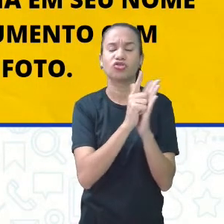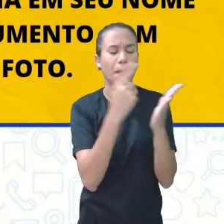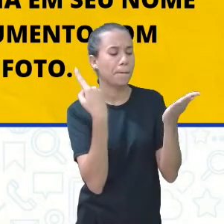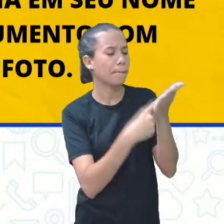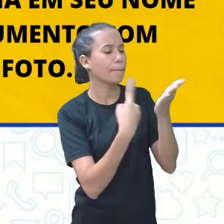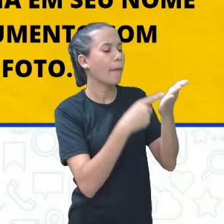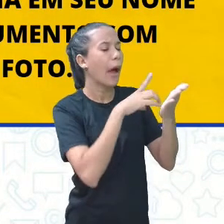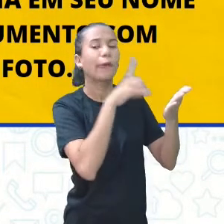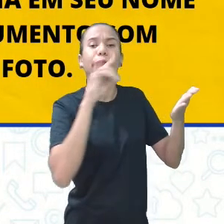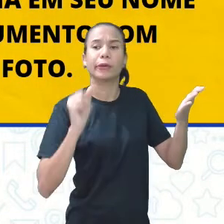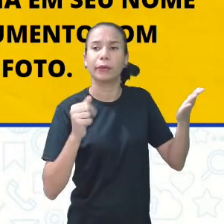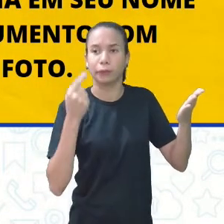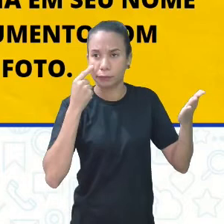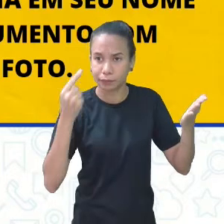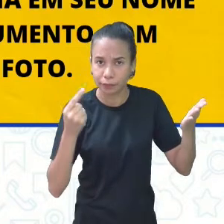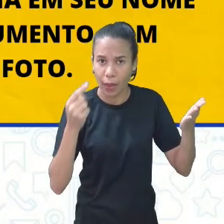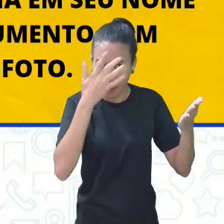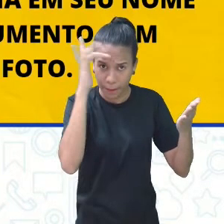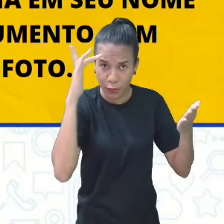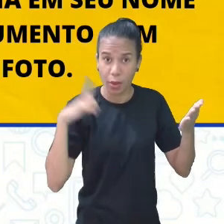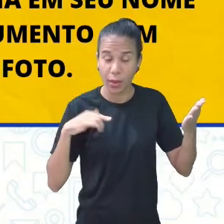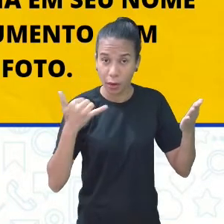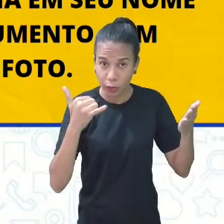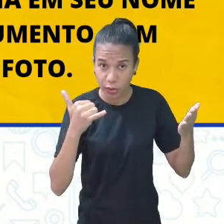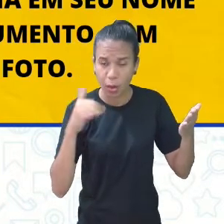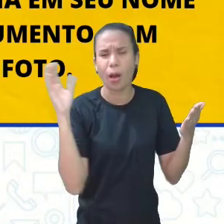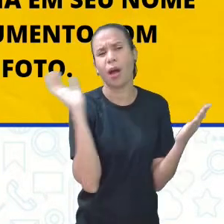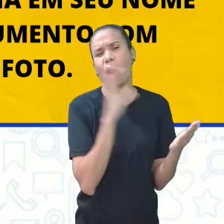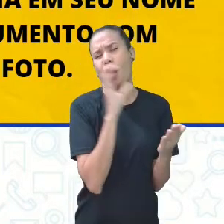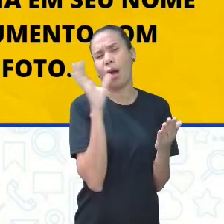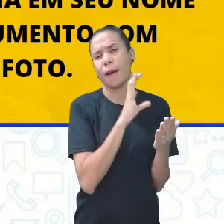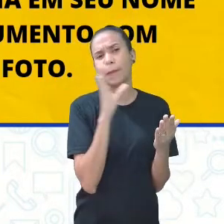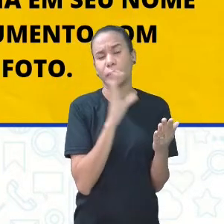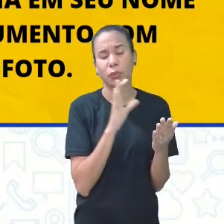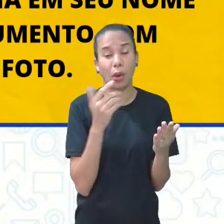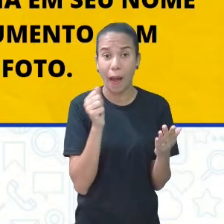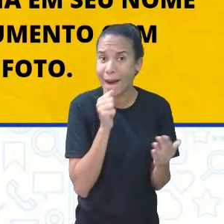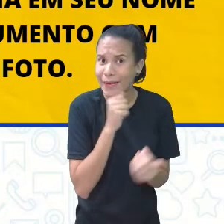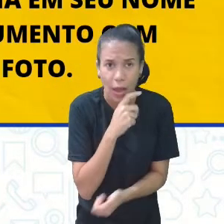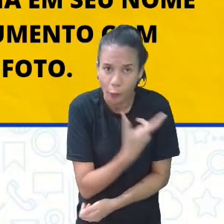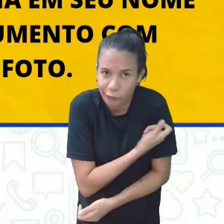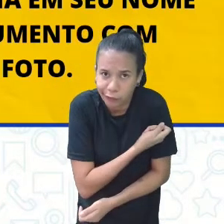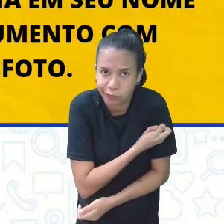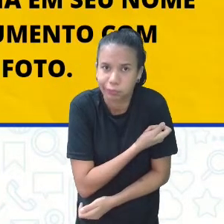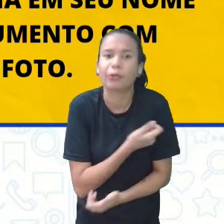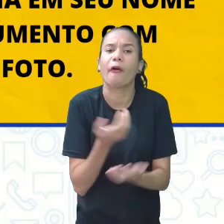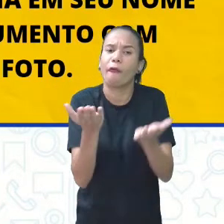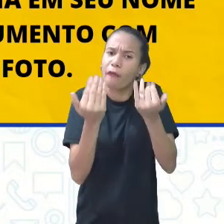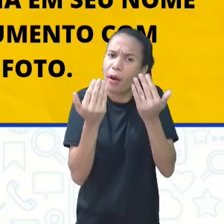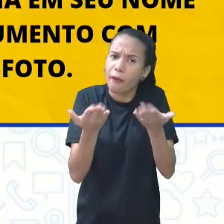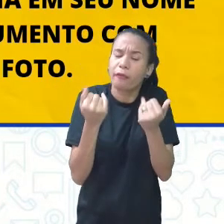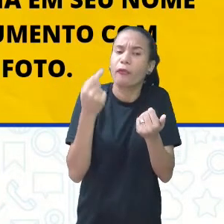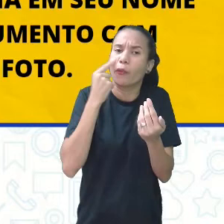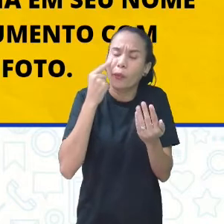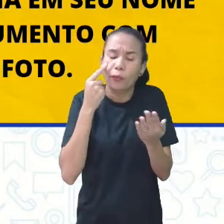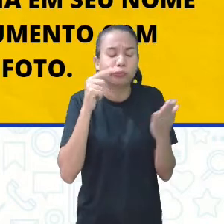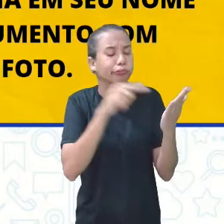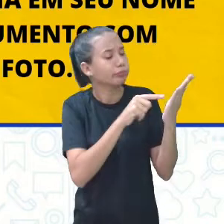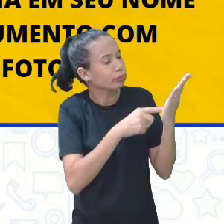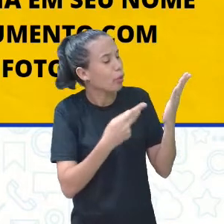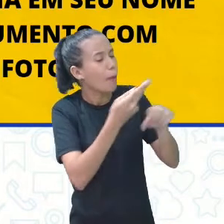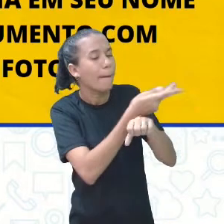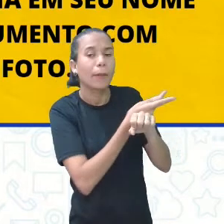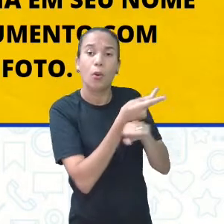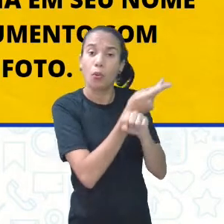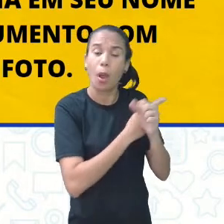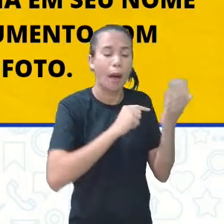Ótimo, maravilhoso. Então, vamos lá. Quem tem o celular, rapidinho, se não se vacinou ainda, vamos buscar aí